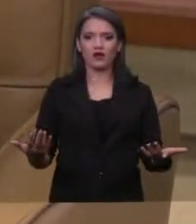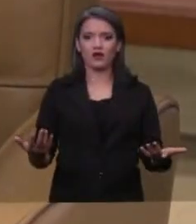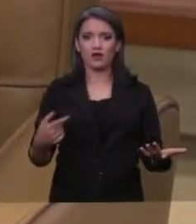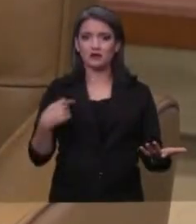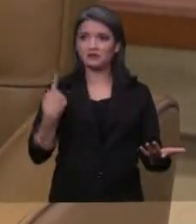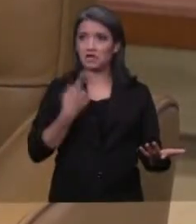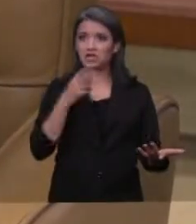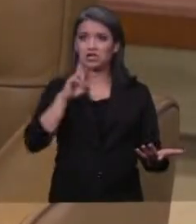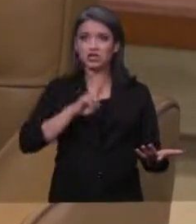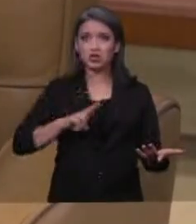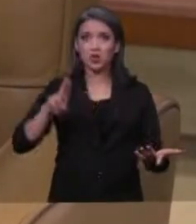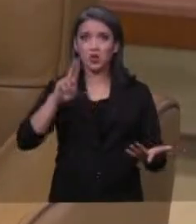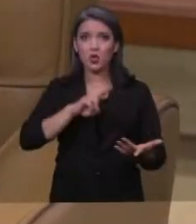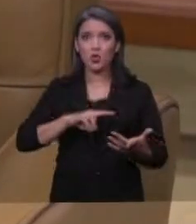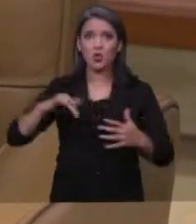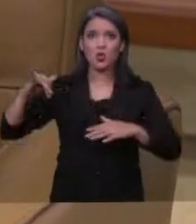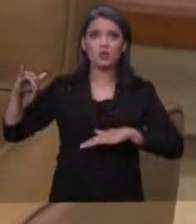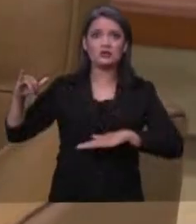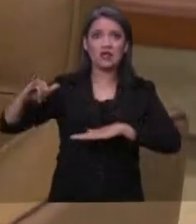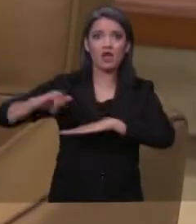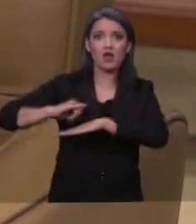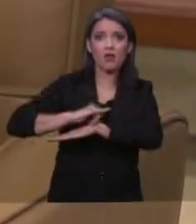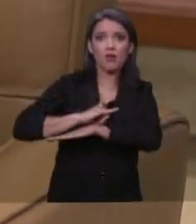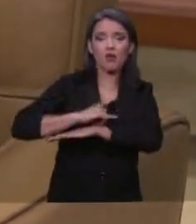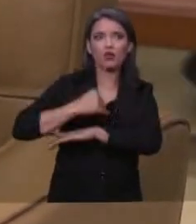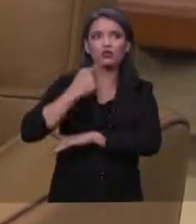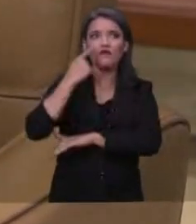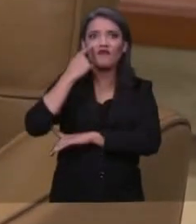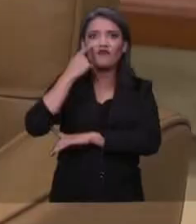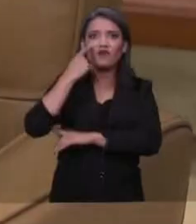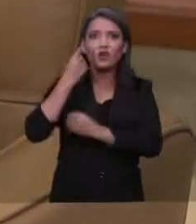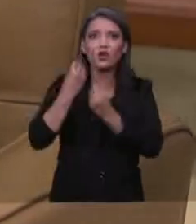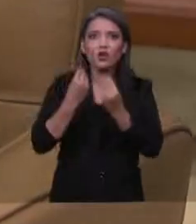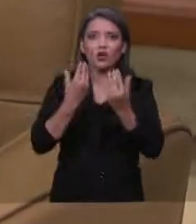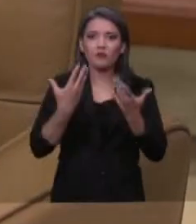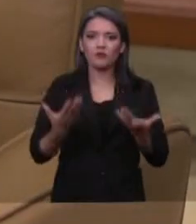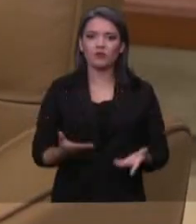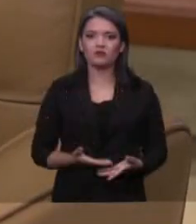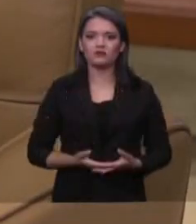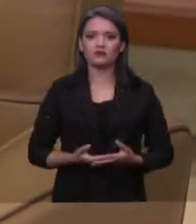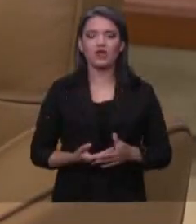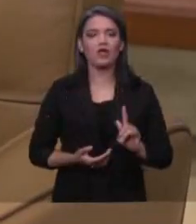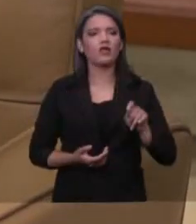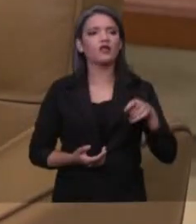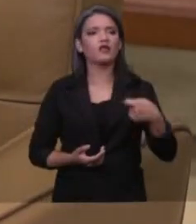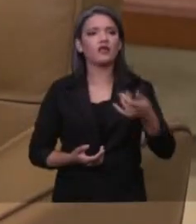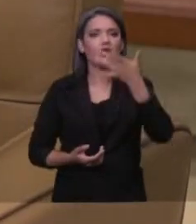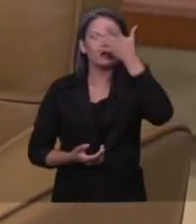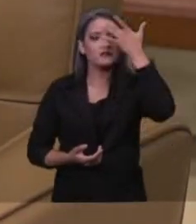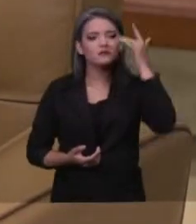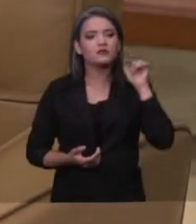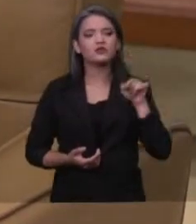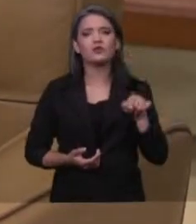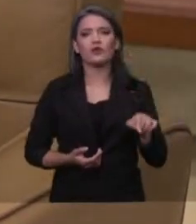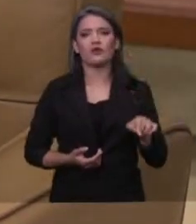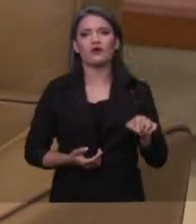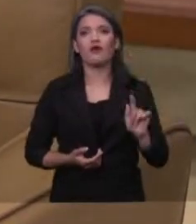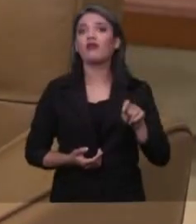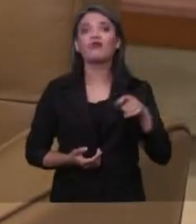o aeroporto. Veja que tipo de propósito. E quem era esse personagem ou esses